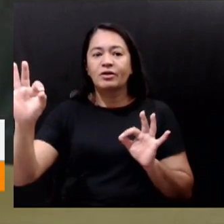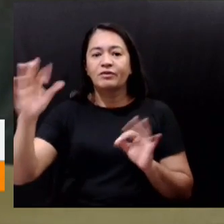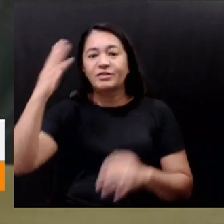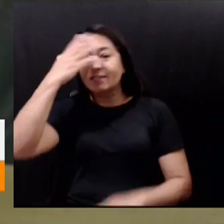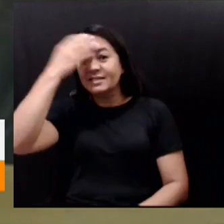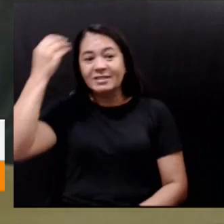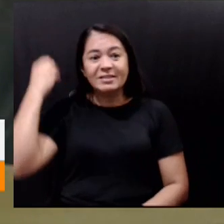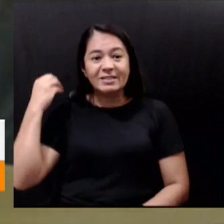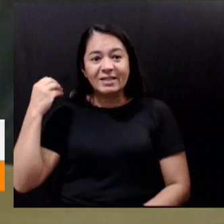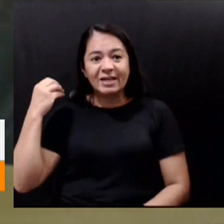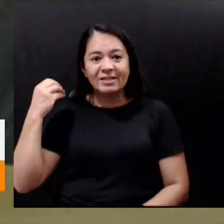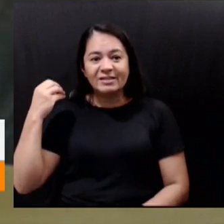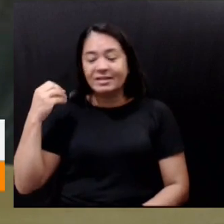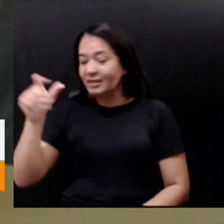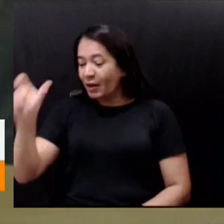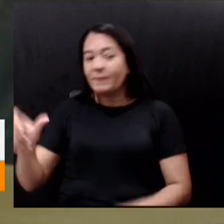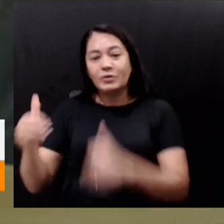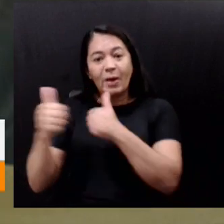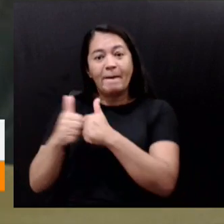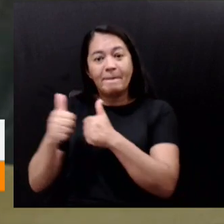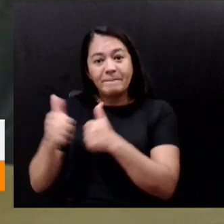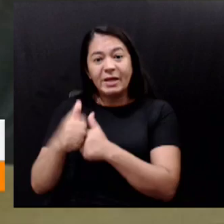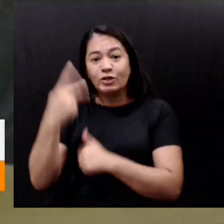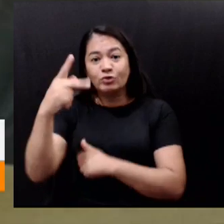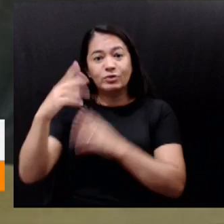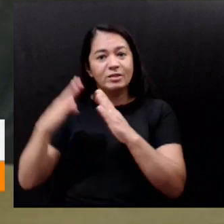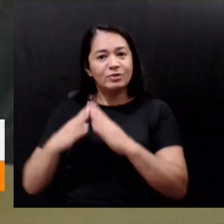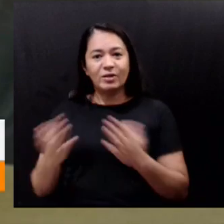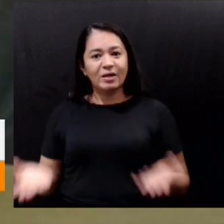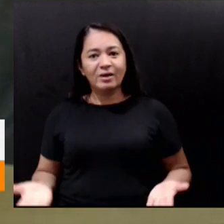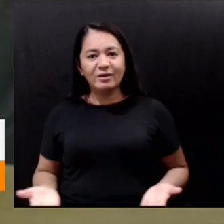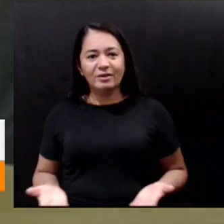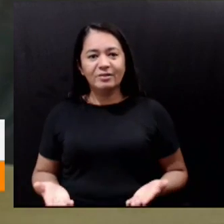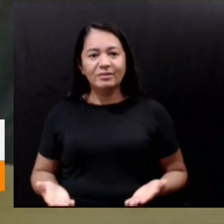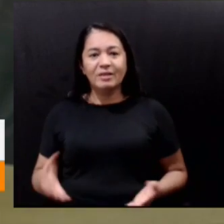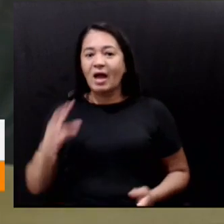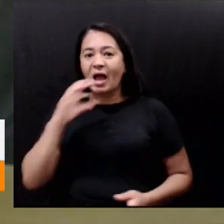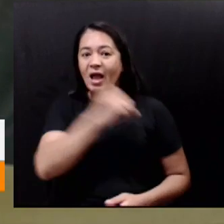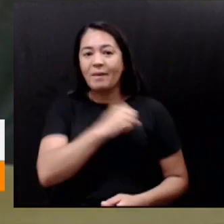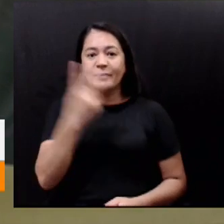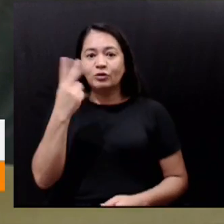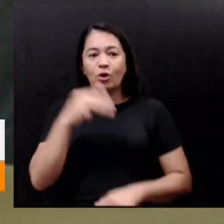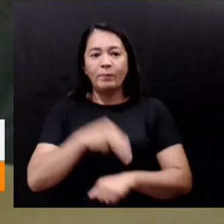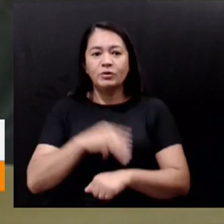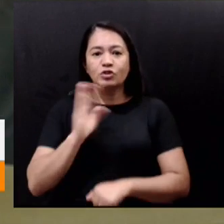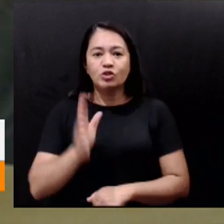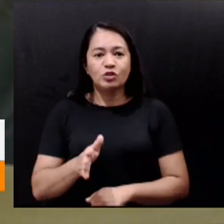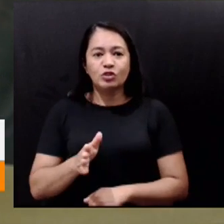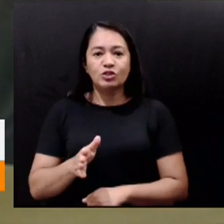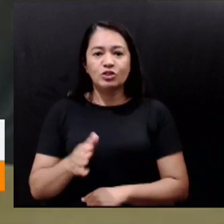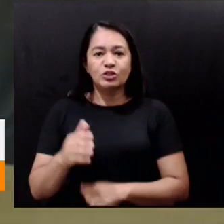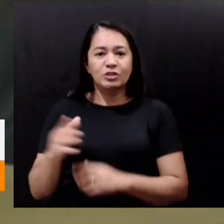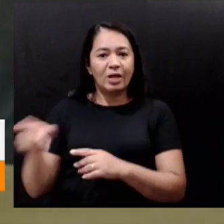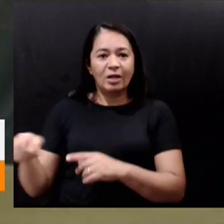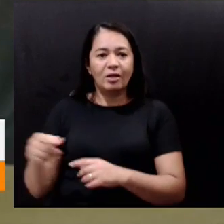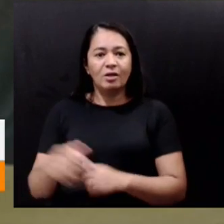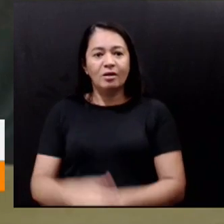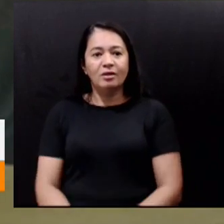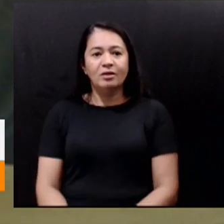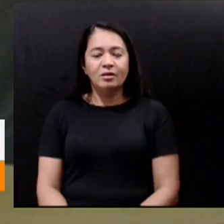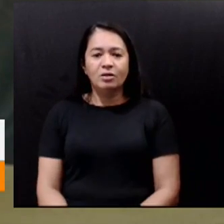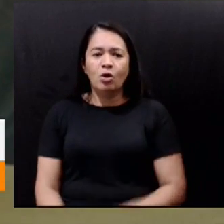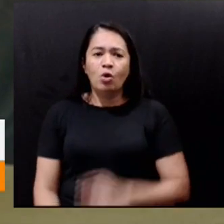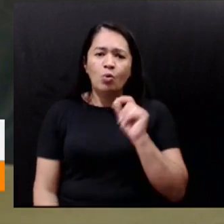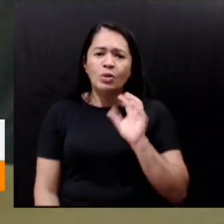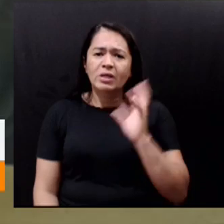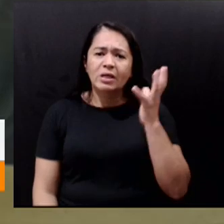lado da sua parede e que pode, em questão de 2 minutos, 1 minuto, estar ali do seu lado. O que está acontecendo, né?